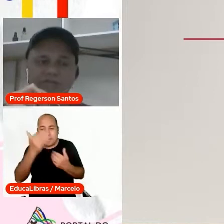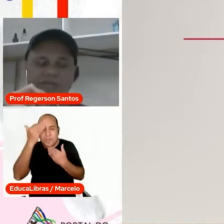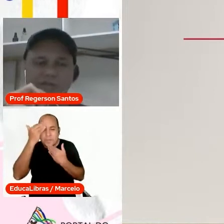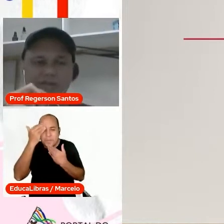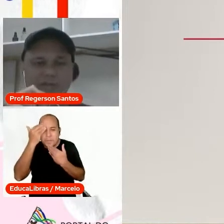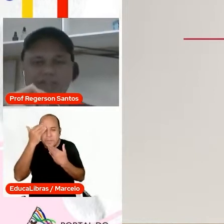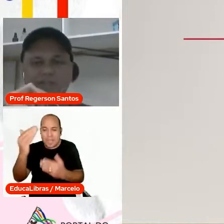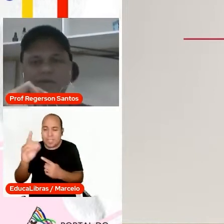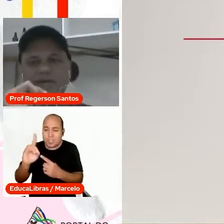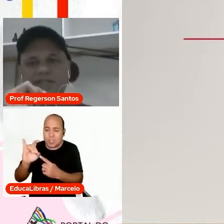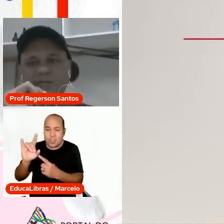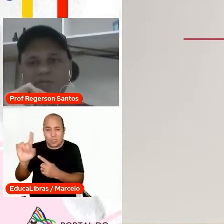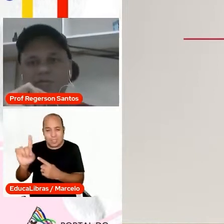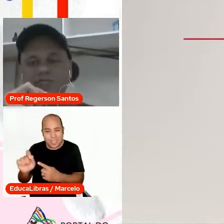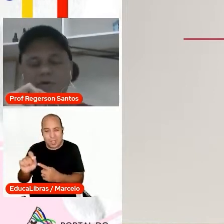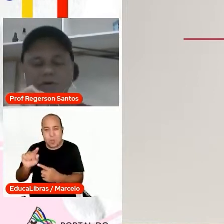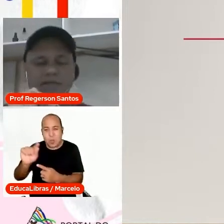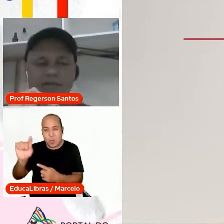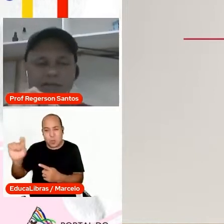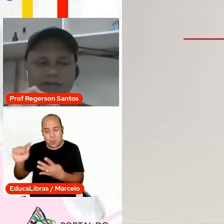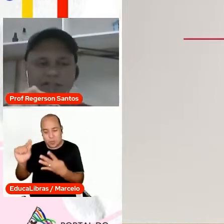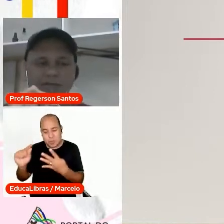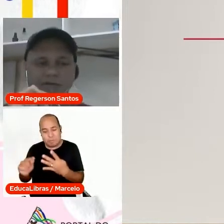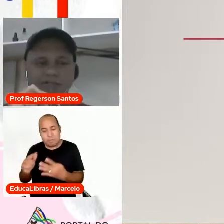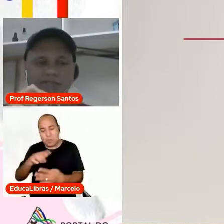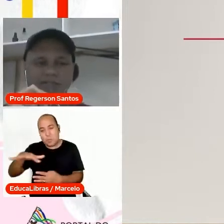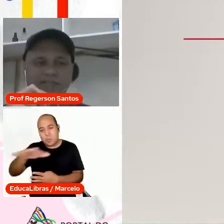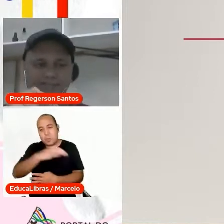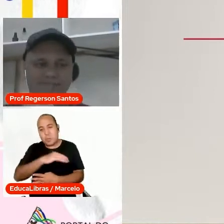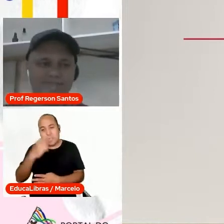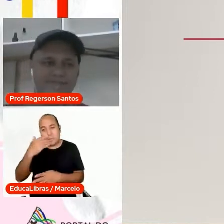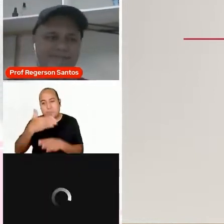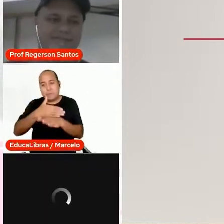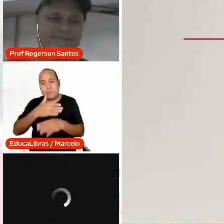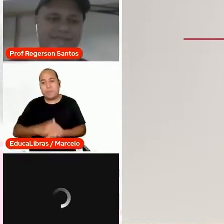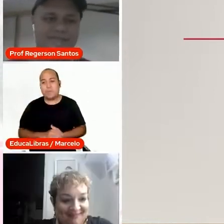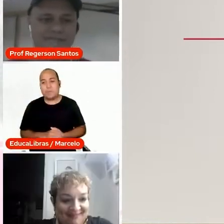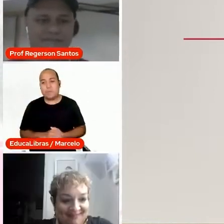professora Dilsa, e os demais participantes, e a todo o pessoal aí que está participando com a gente.